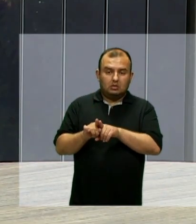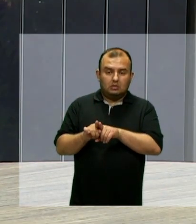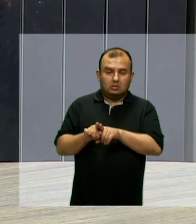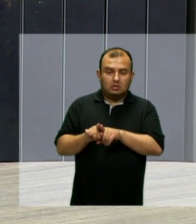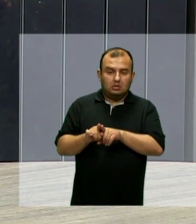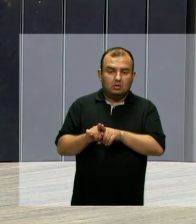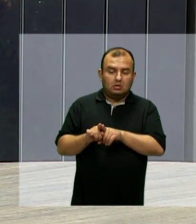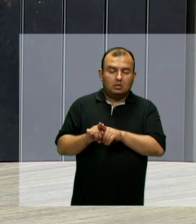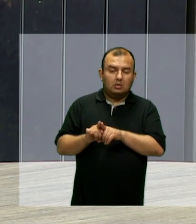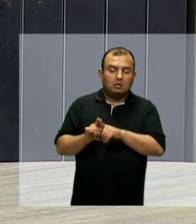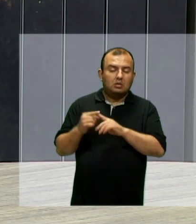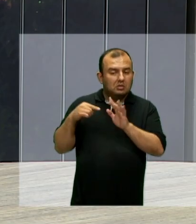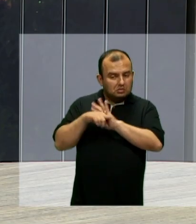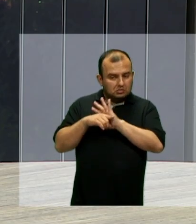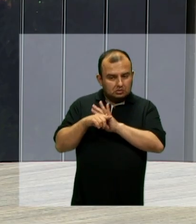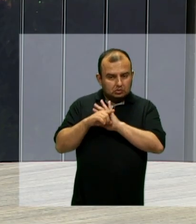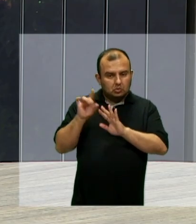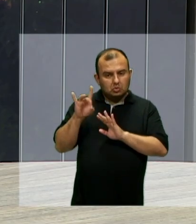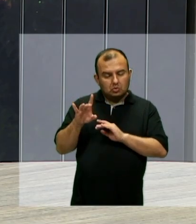só daquele